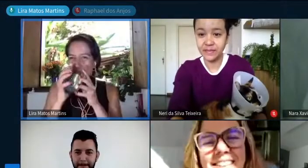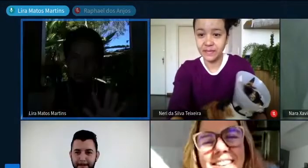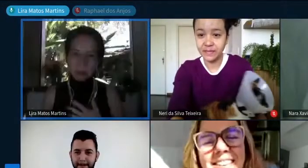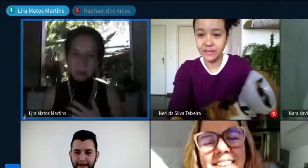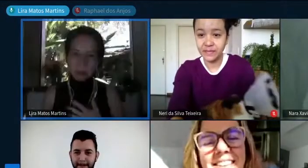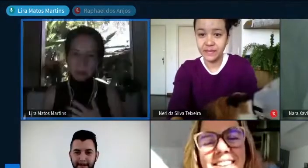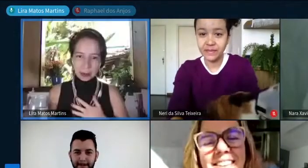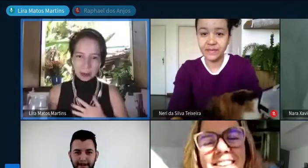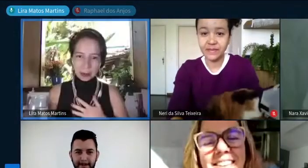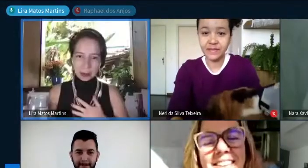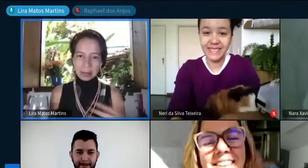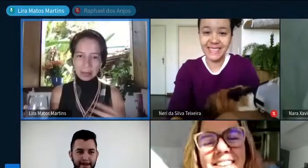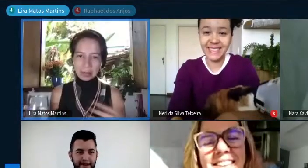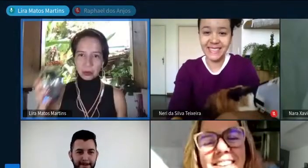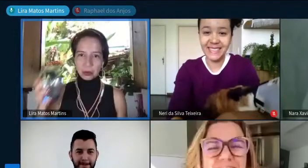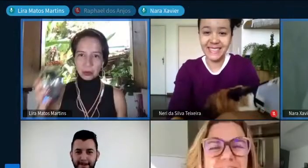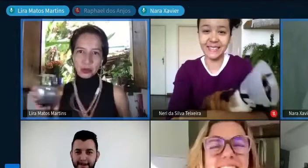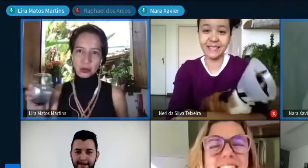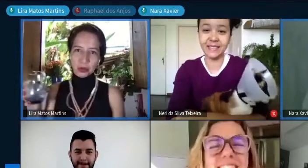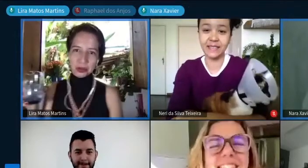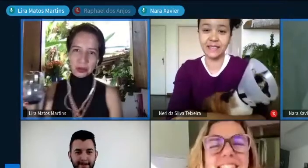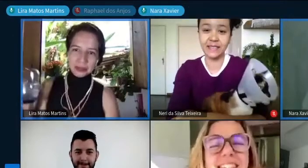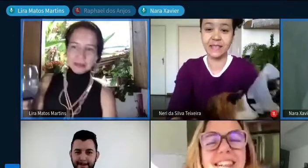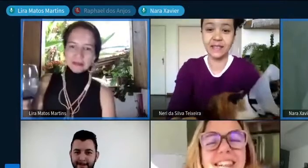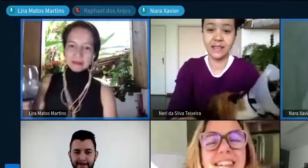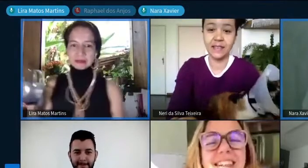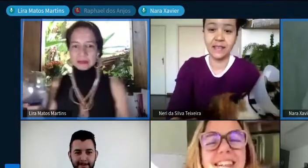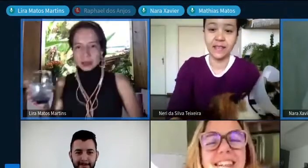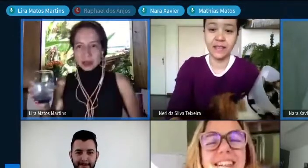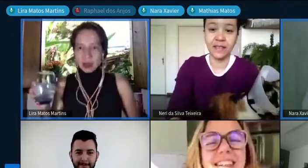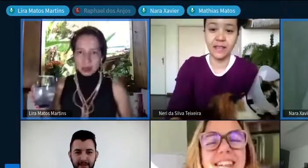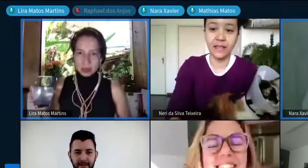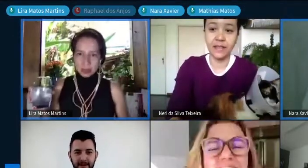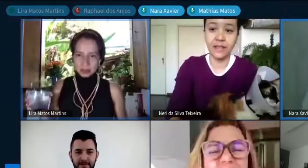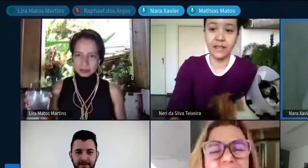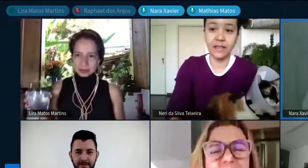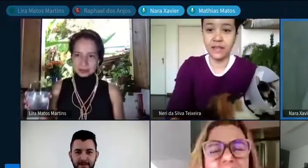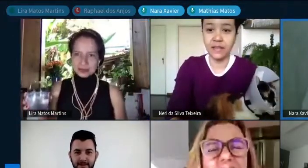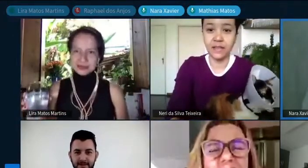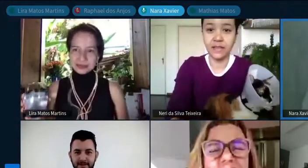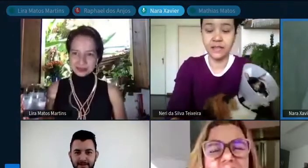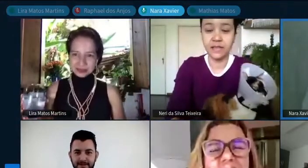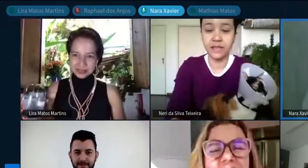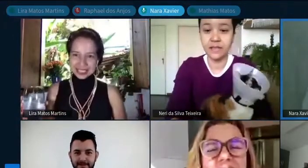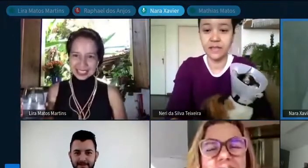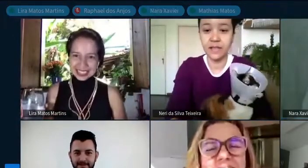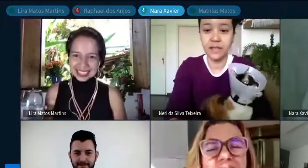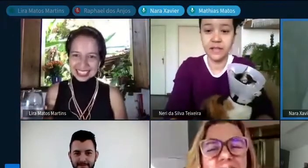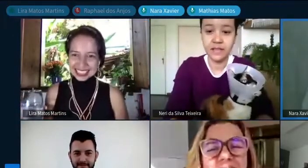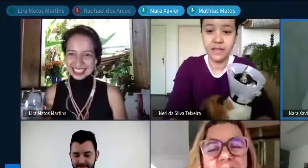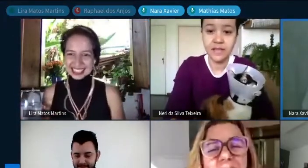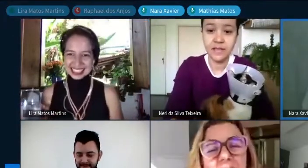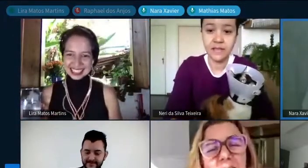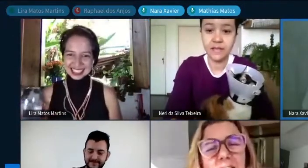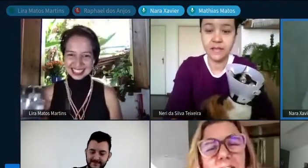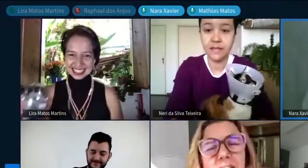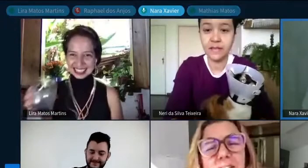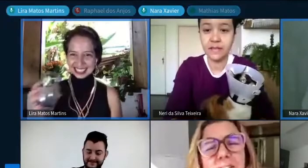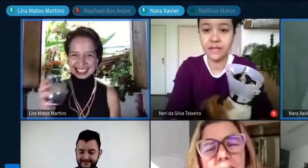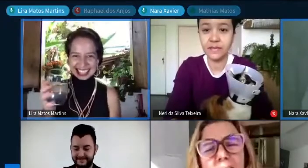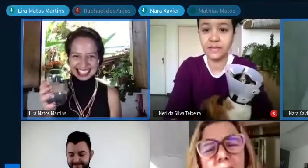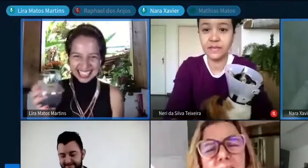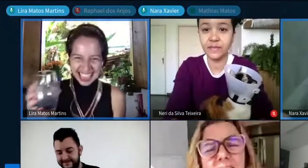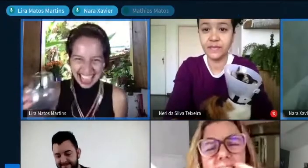Gente, fica aqui comigo, calma. Tô bebendo água de Liga, coco. Eu vou passar por esse processo também. Mulher de